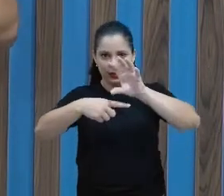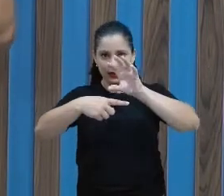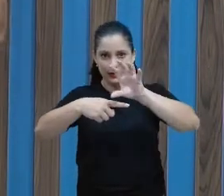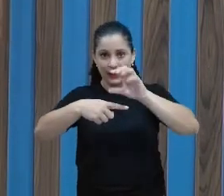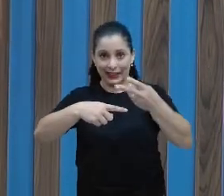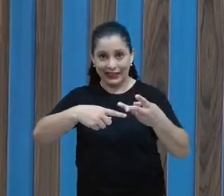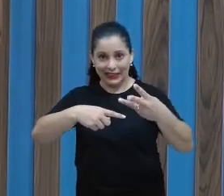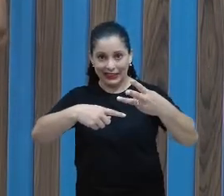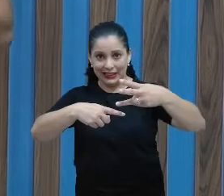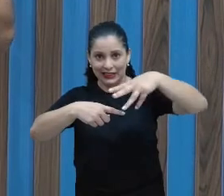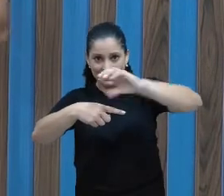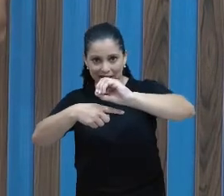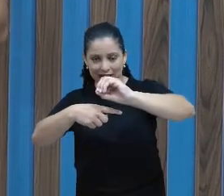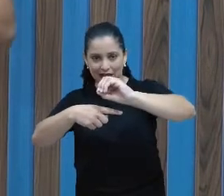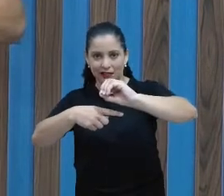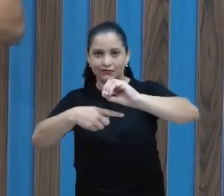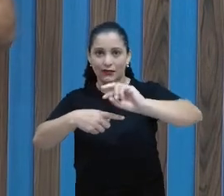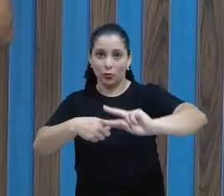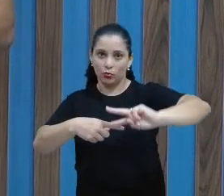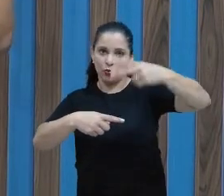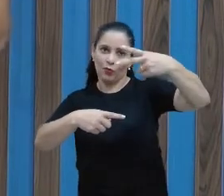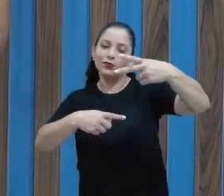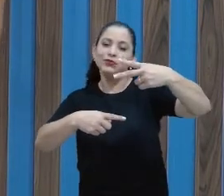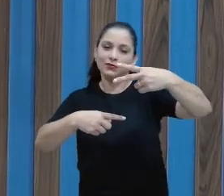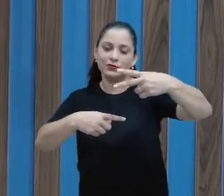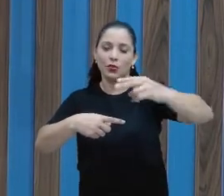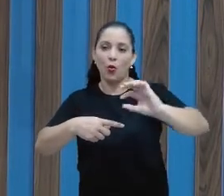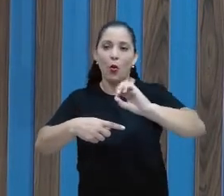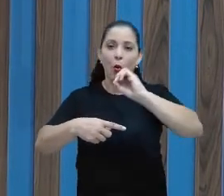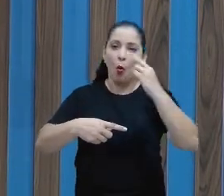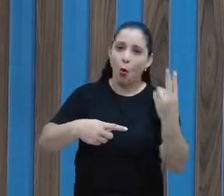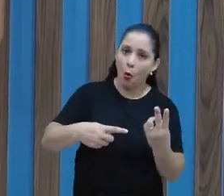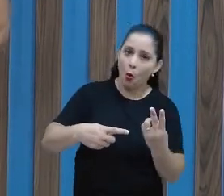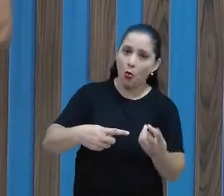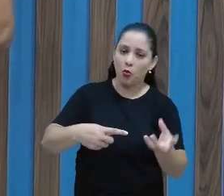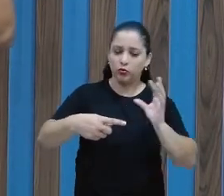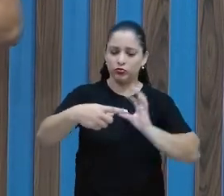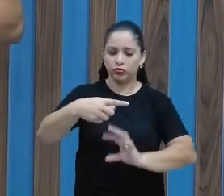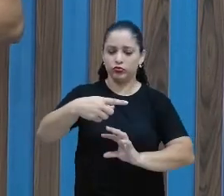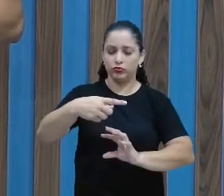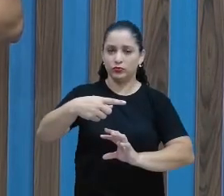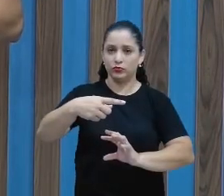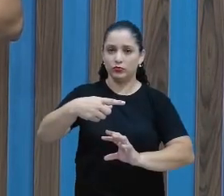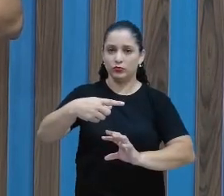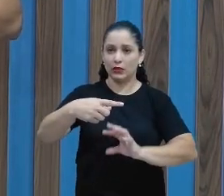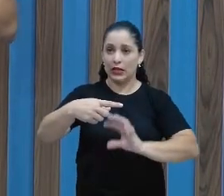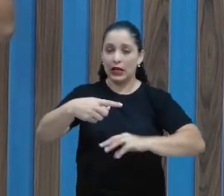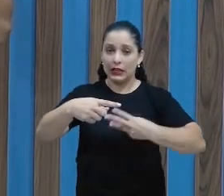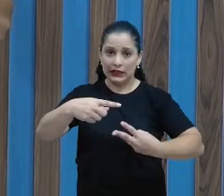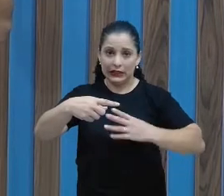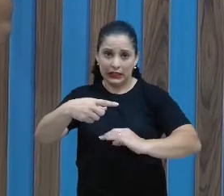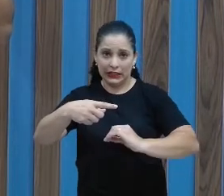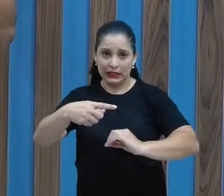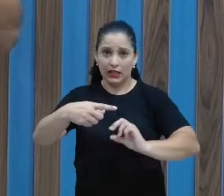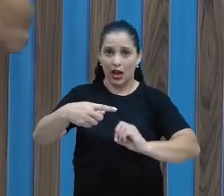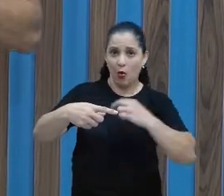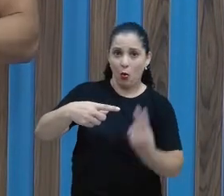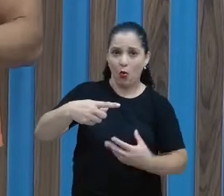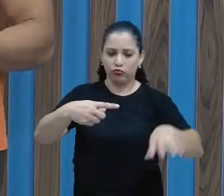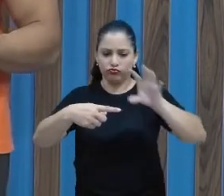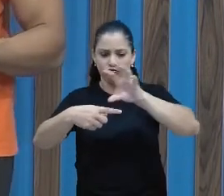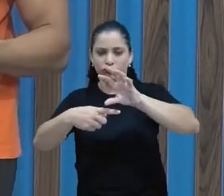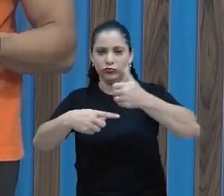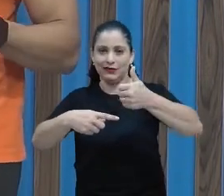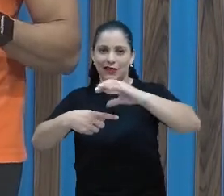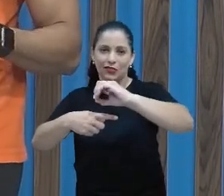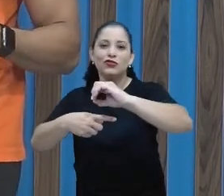30 é o dobro de 15, aí beleza, show de bola. Ou o numerador fosse 10, porque 10 é a metade